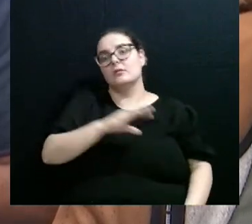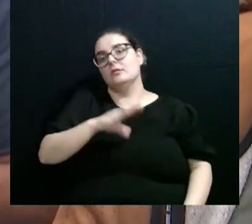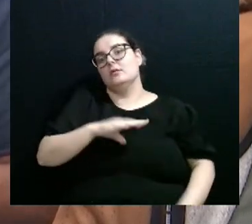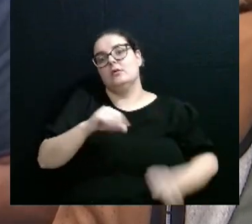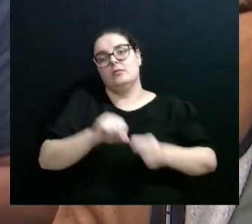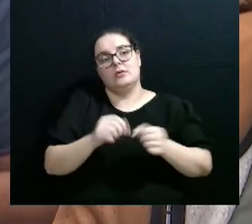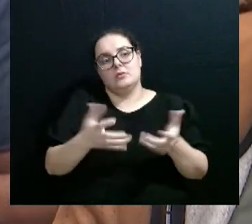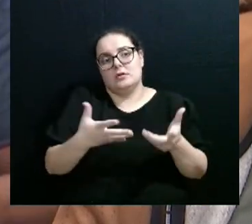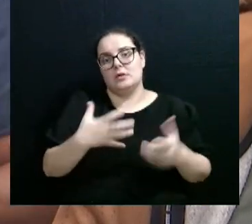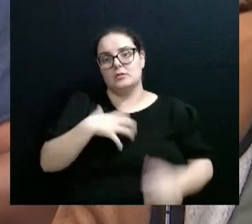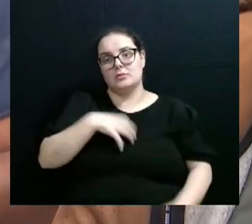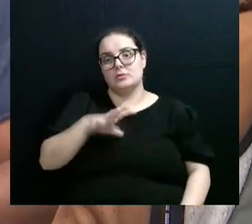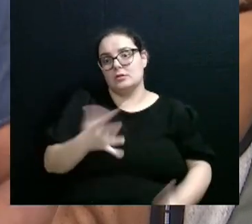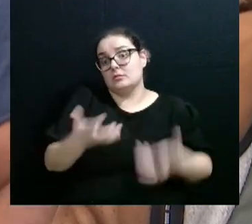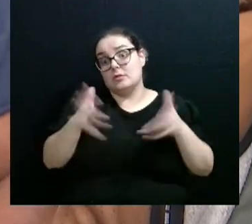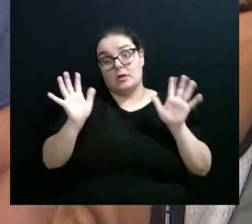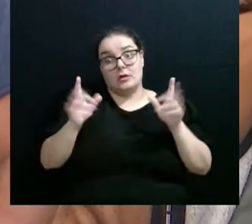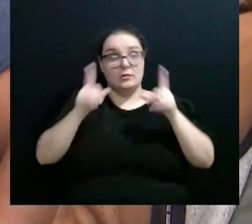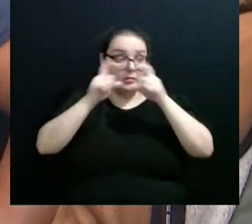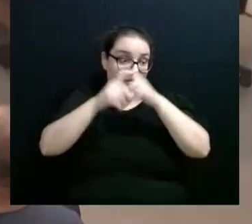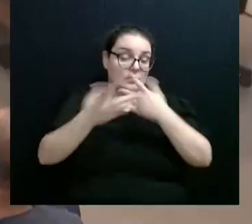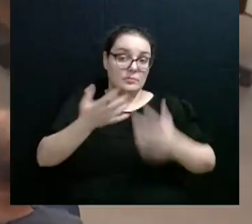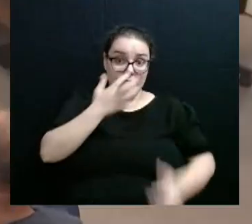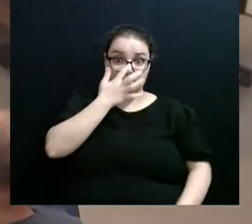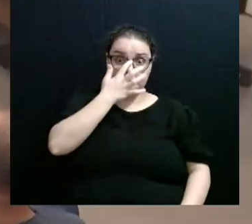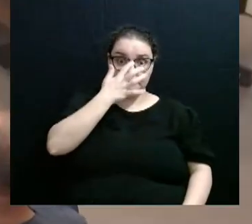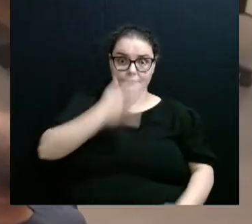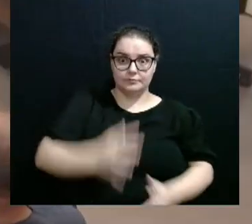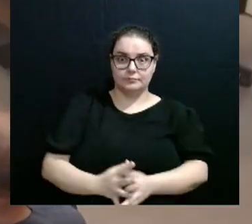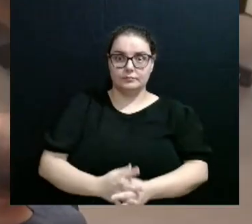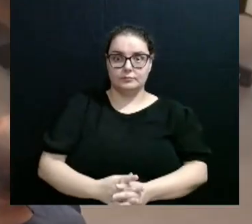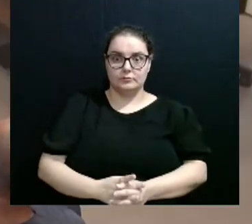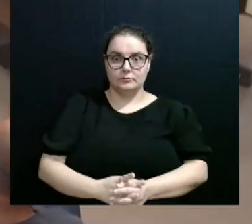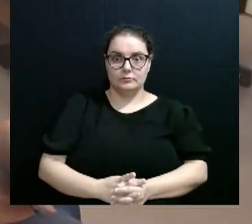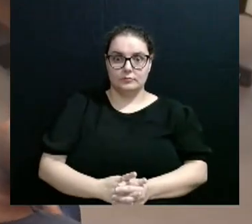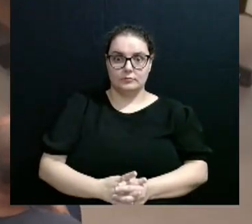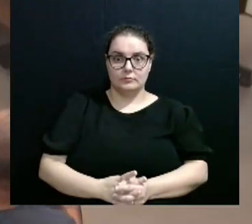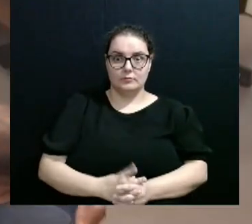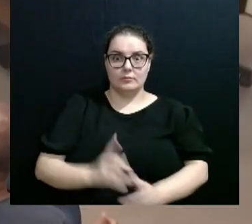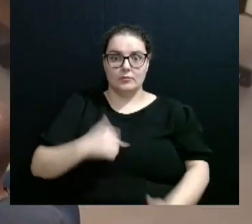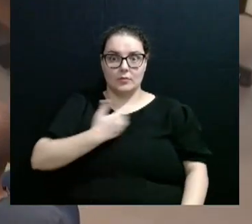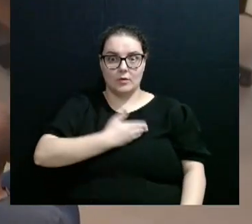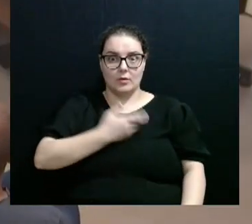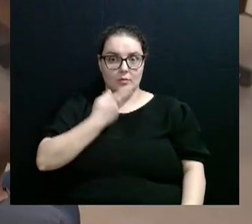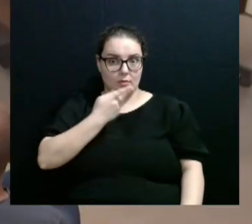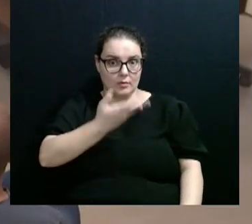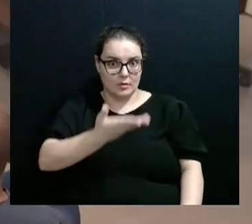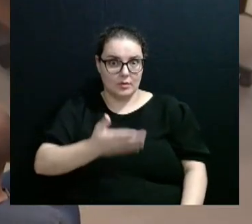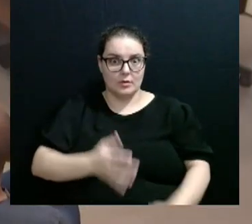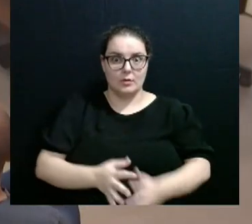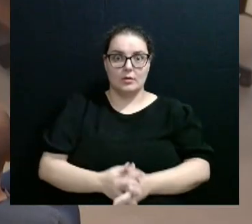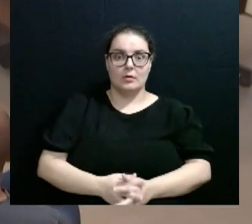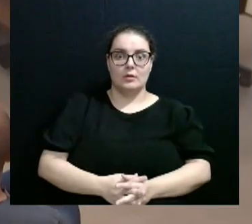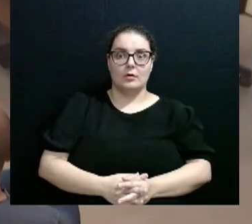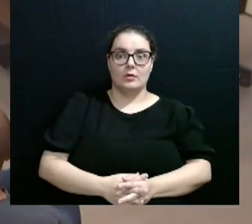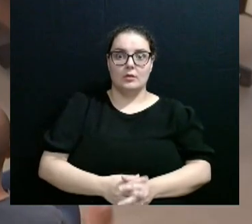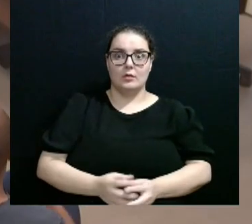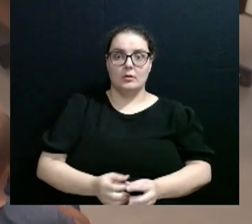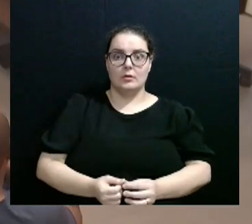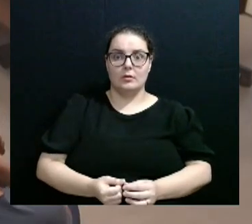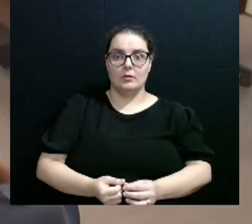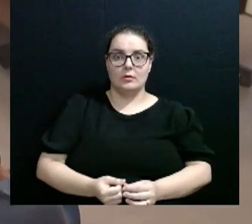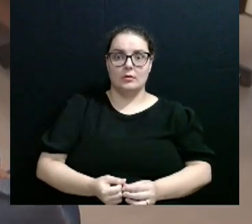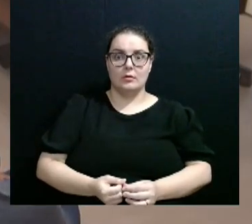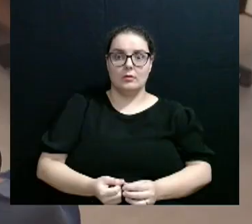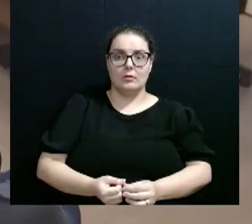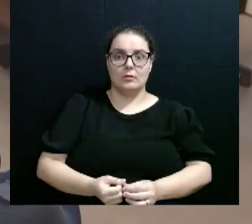Aí fica difícil. Rodrigo, mas o nosso amigo ali, ele acabou de dizer que a guarda ela teve uma